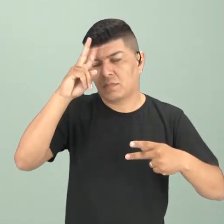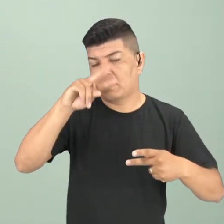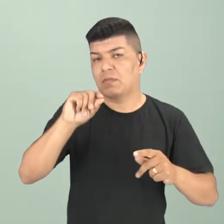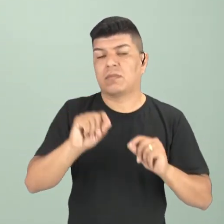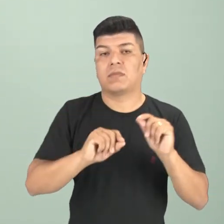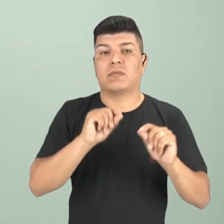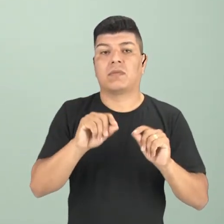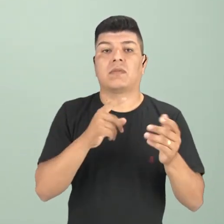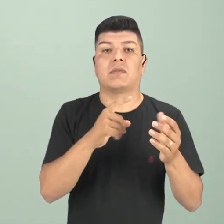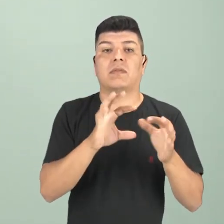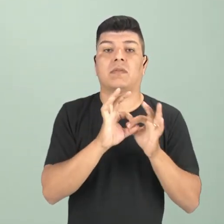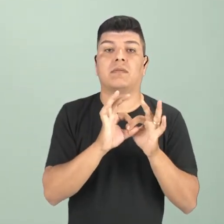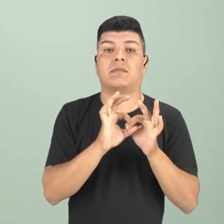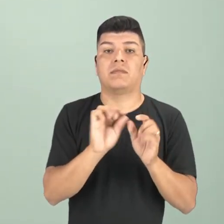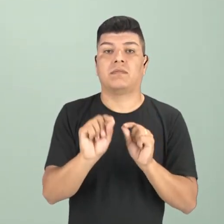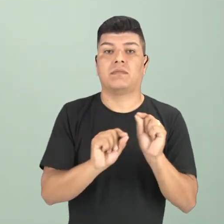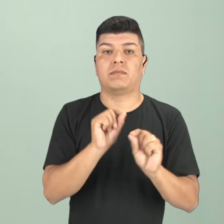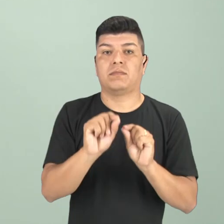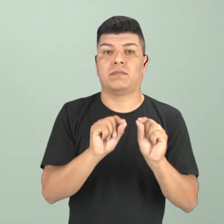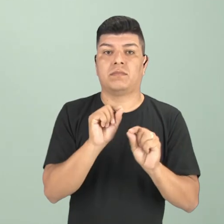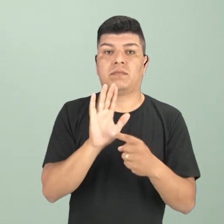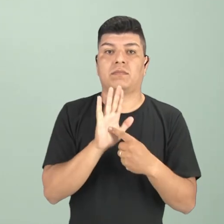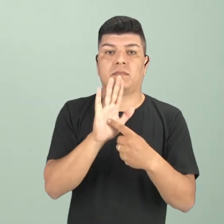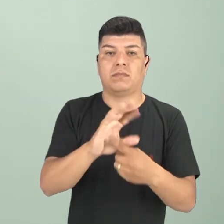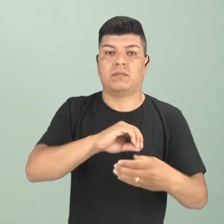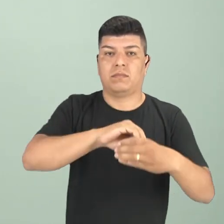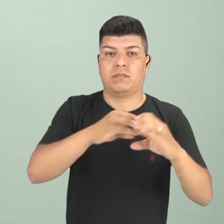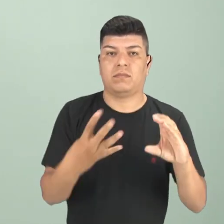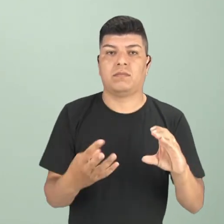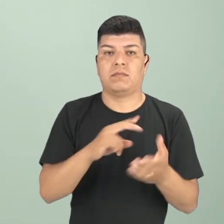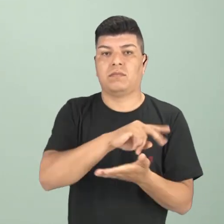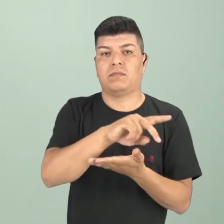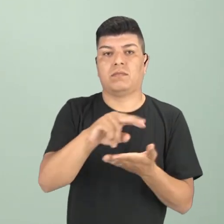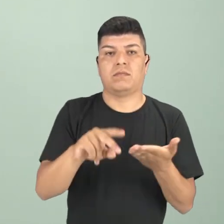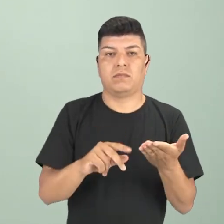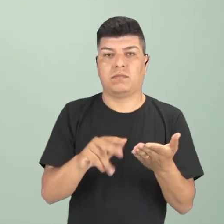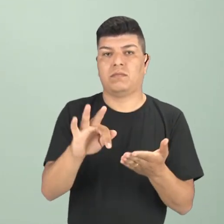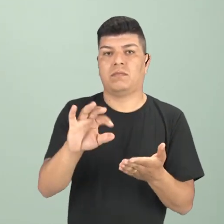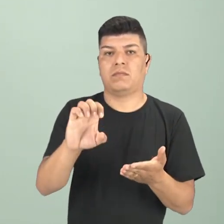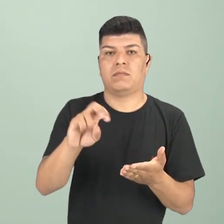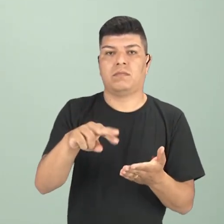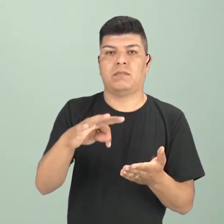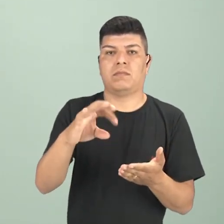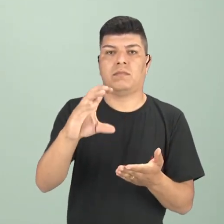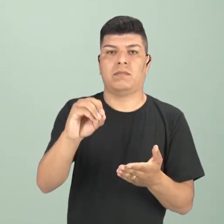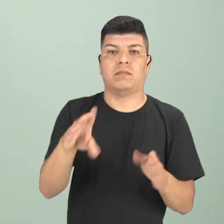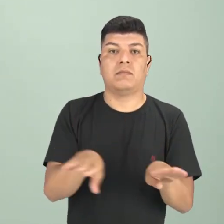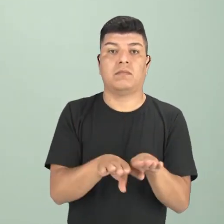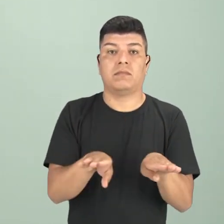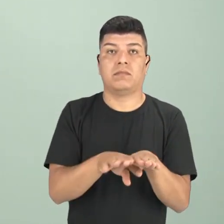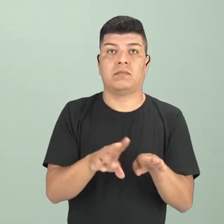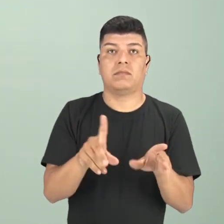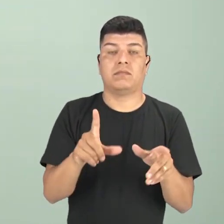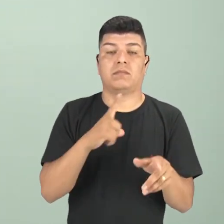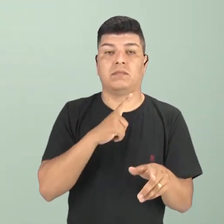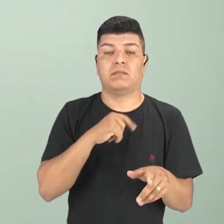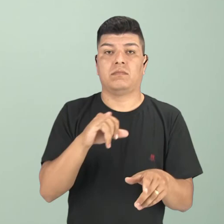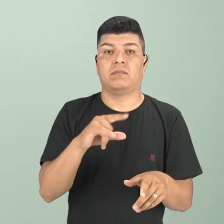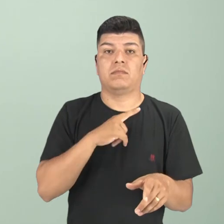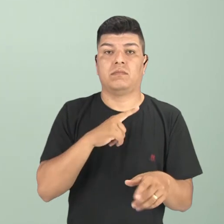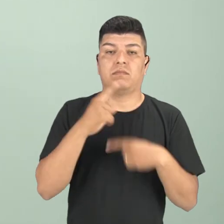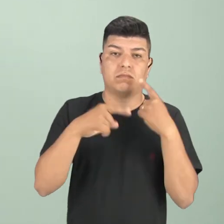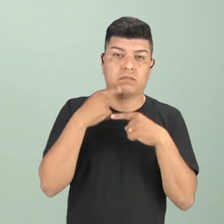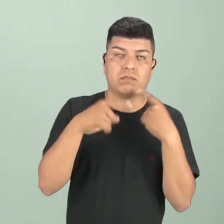lembre-se que apresenta o peta associada as expressões das características de vários fenótipos tá se você tá